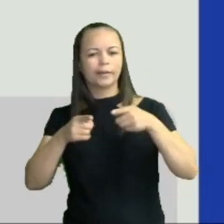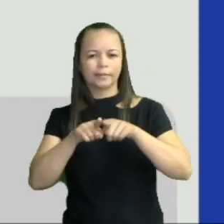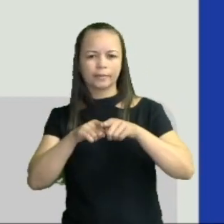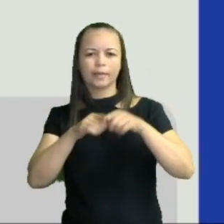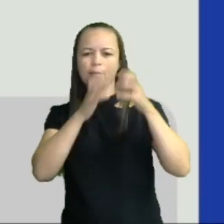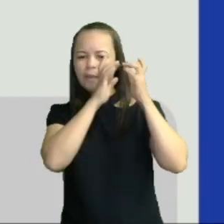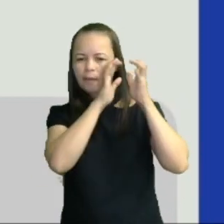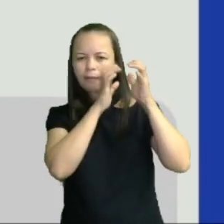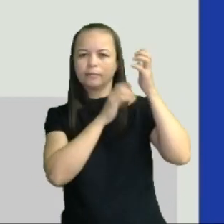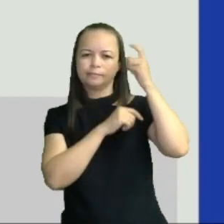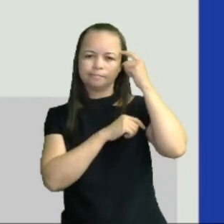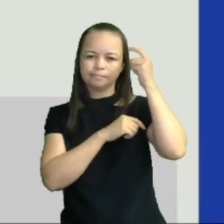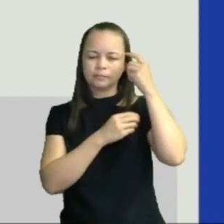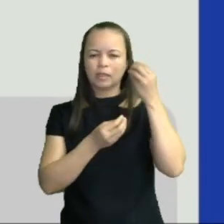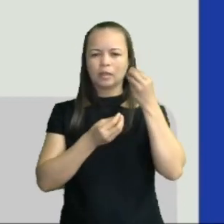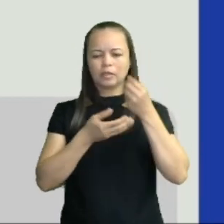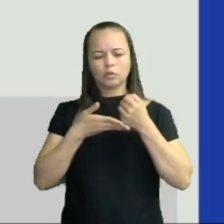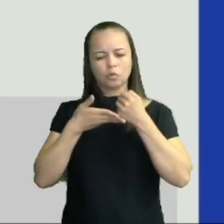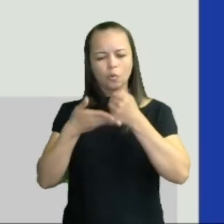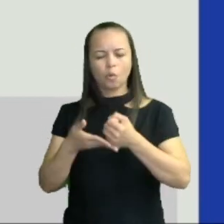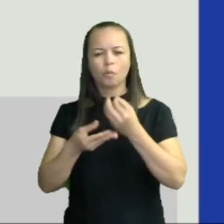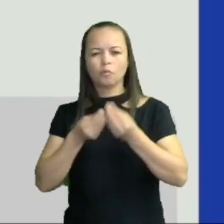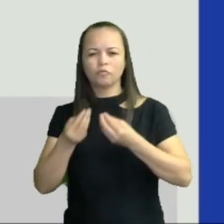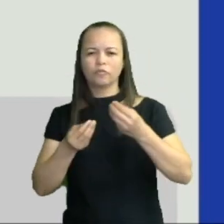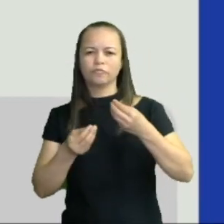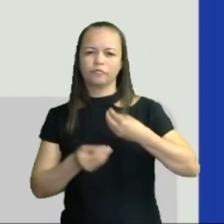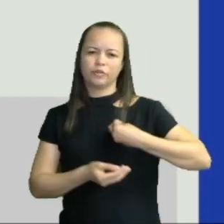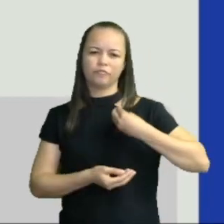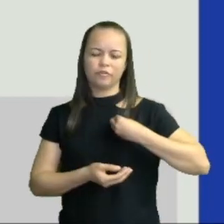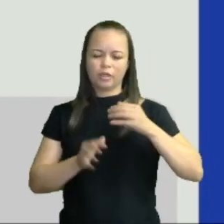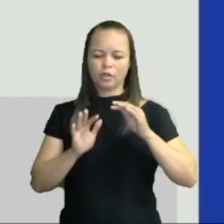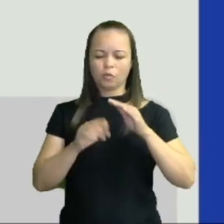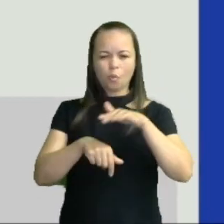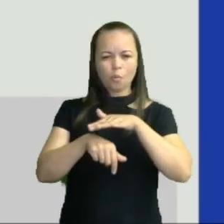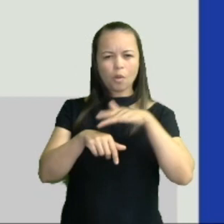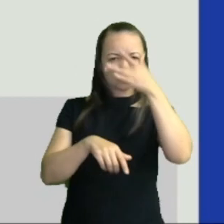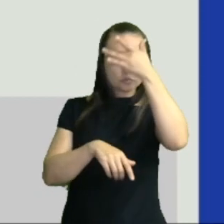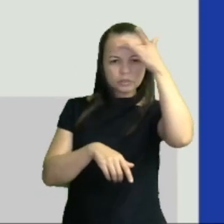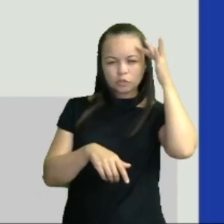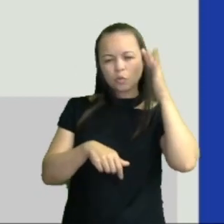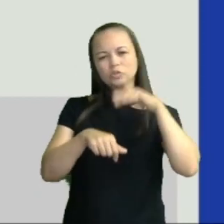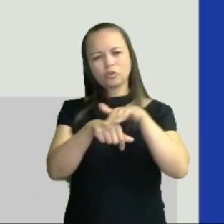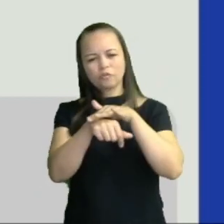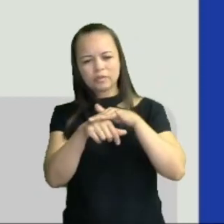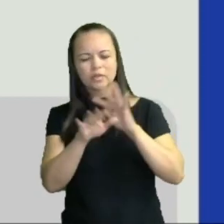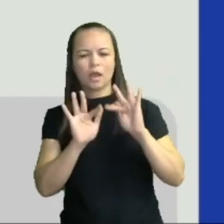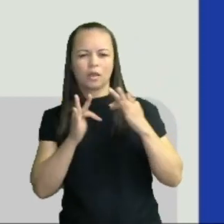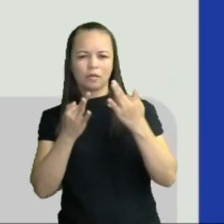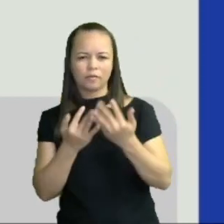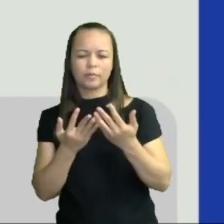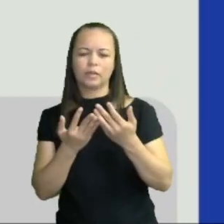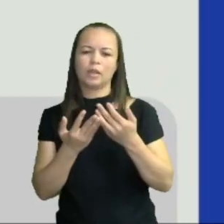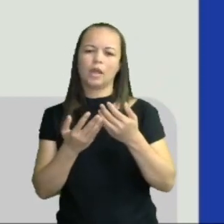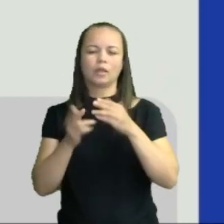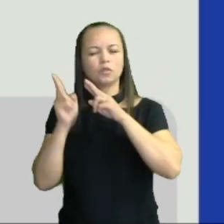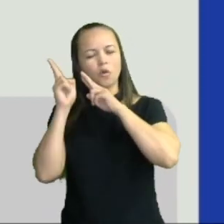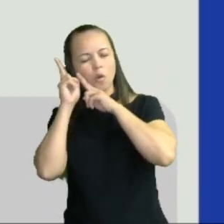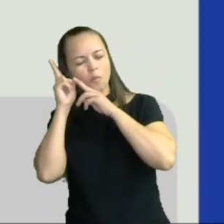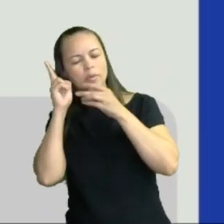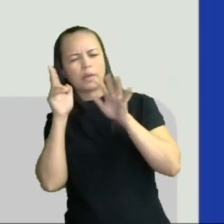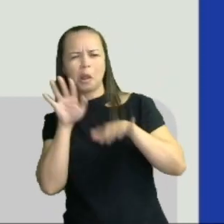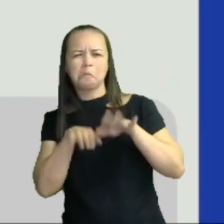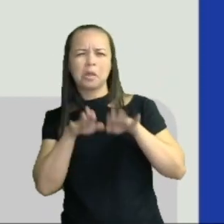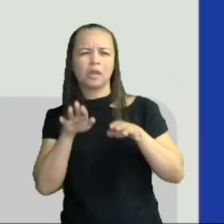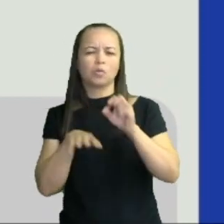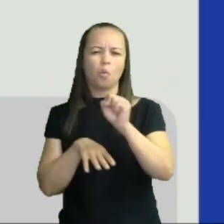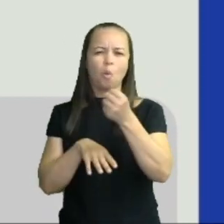Atitudes como conviver com as pessoas, com a família, conversar, dormir bem, dormir pelo menos 8 horas por